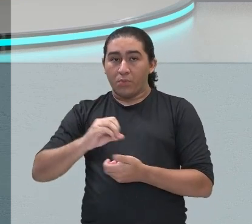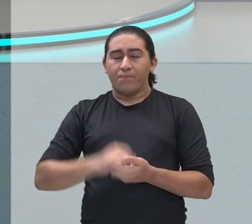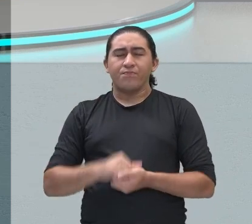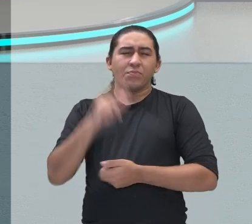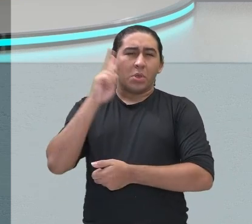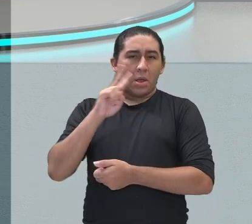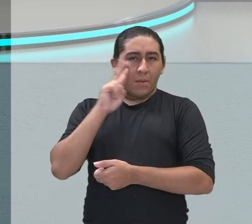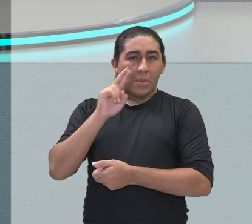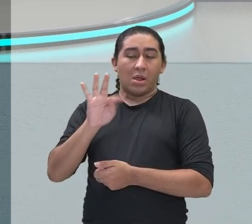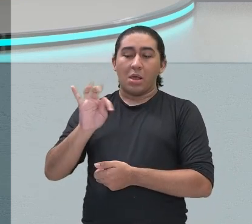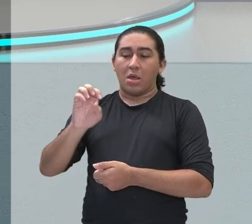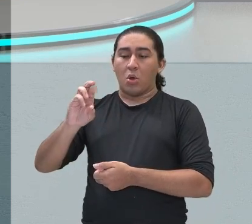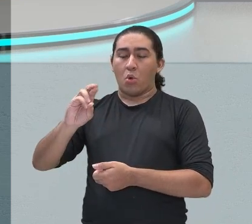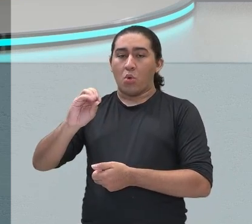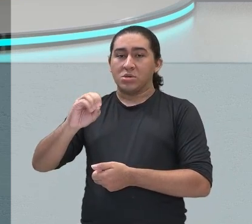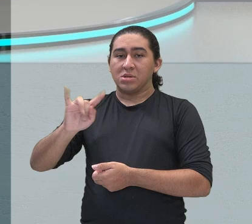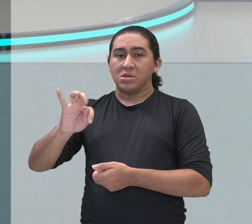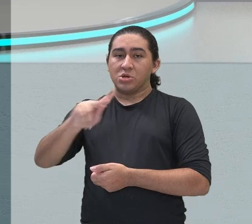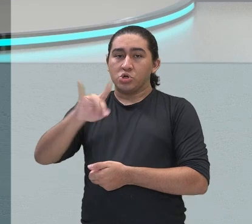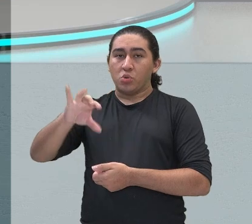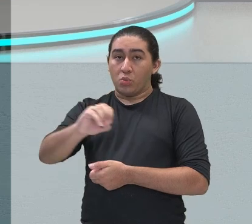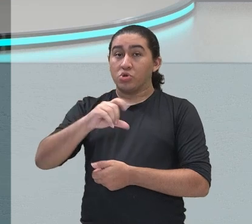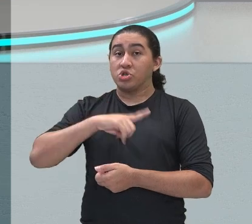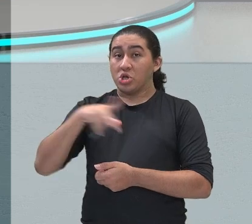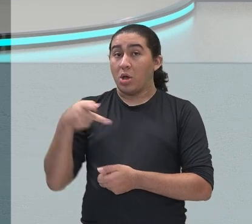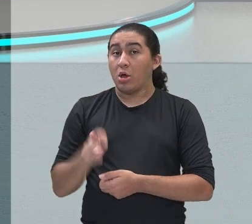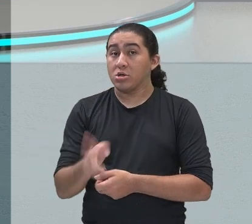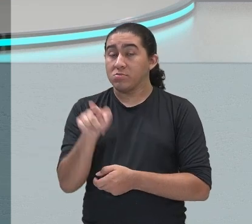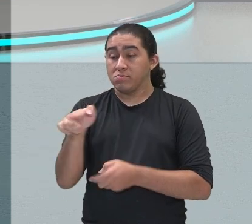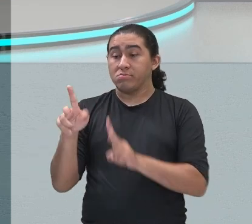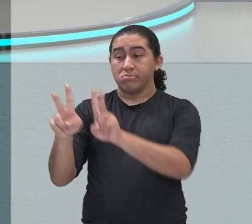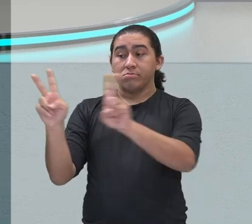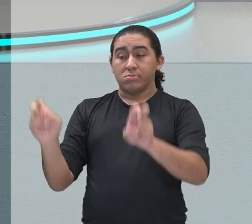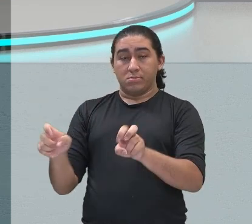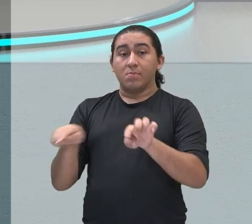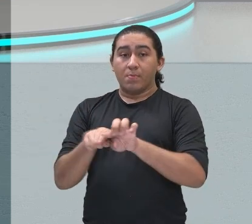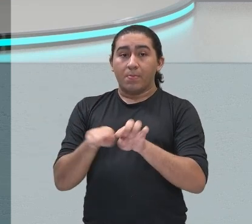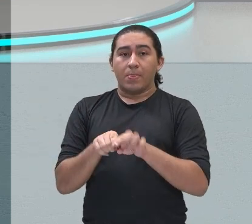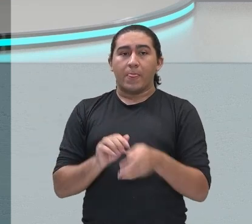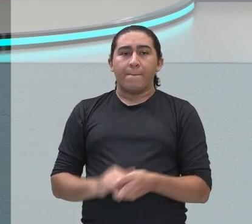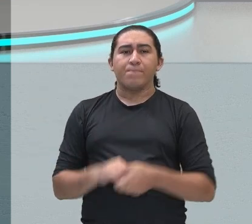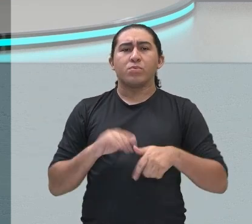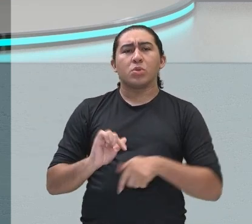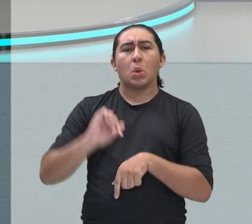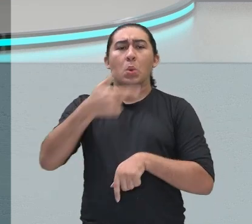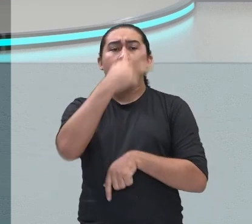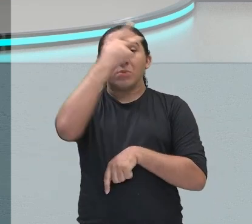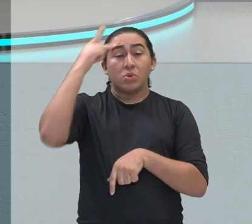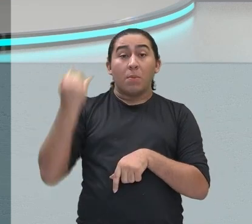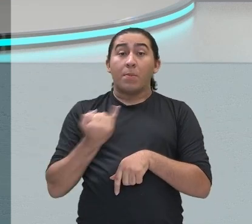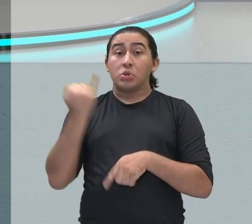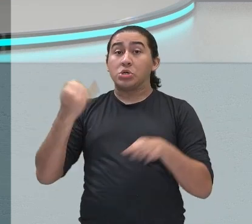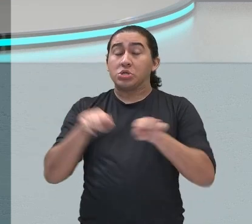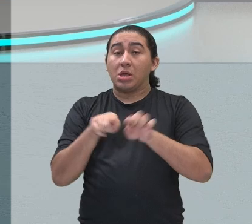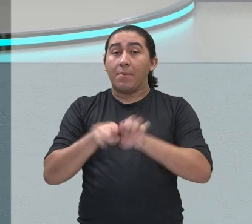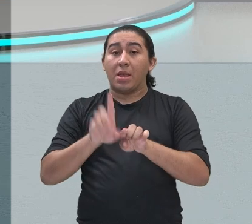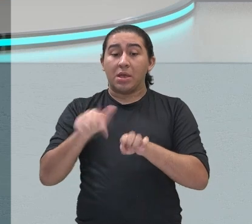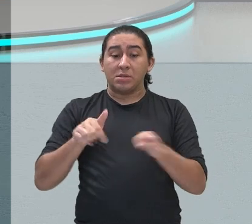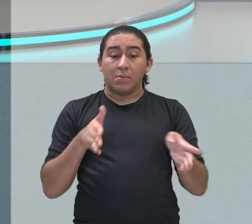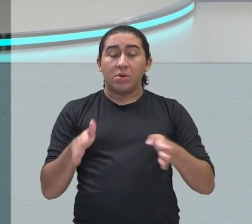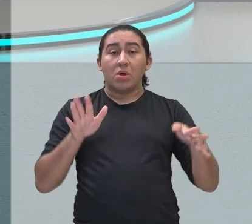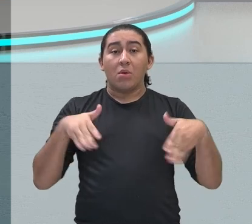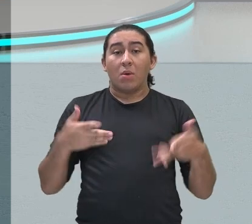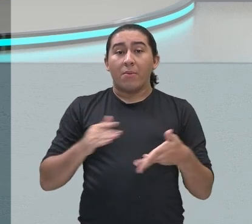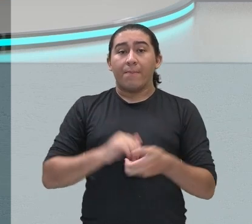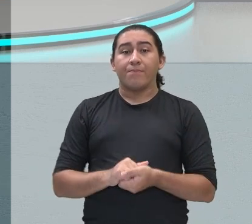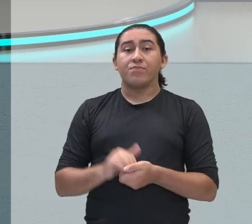Teocentrismo. Ainda tinha bastante sobre isso. Outra pessoa também importante para o quinhentismo foi